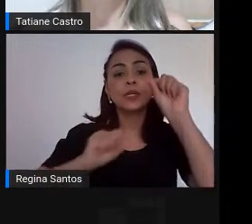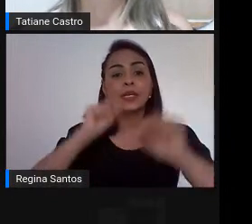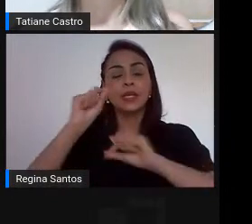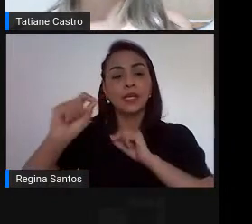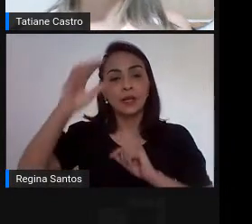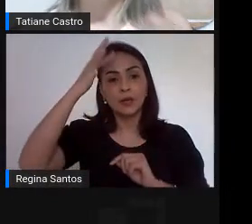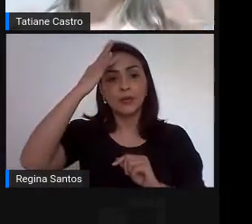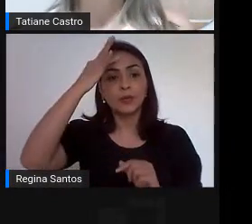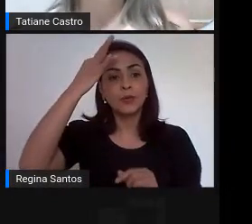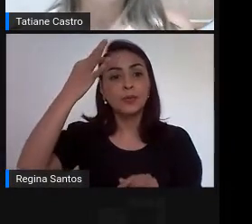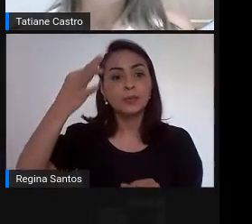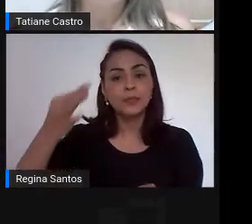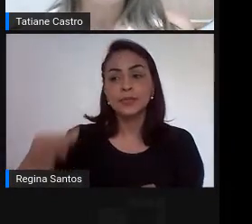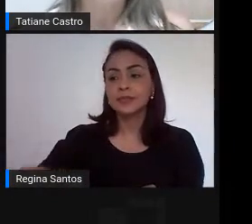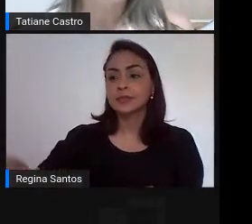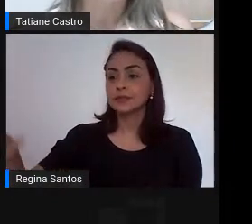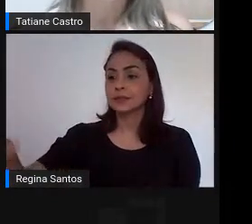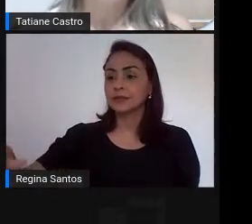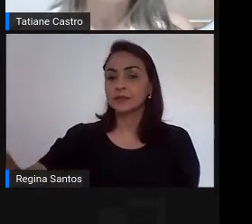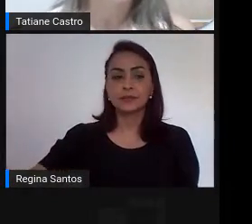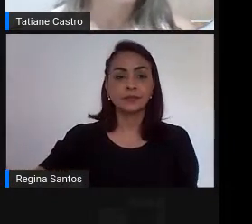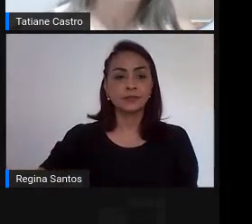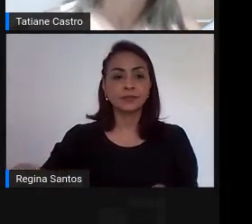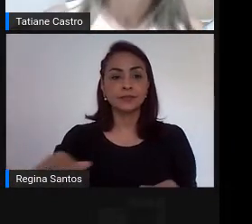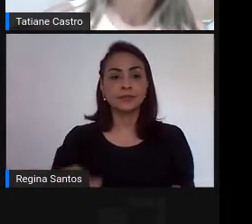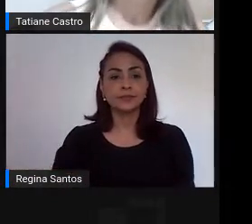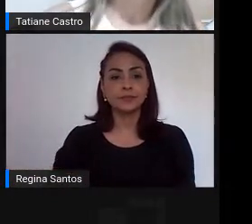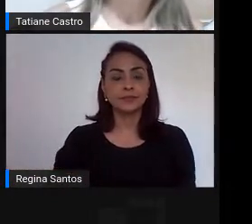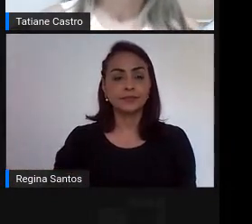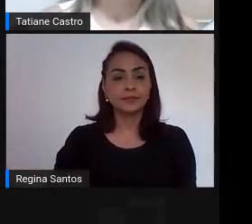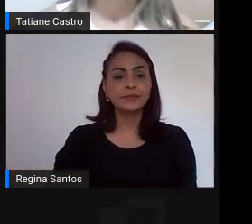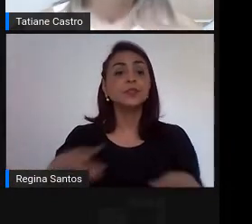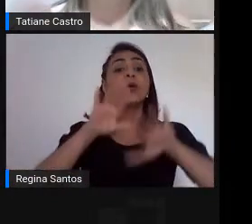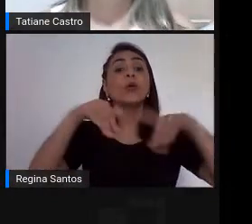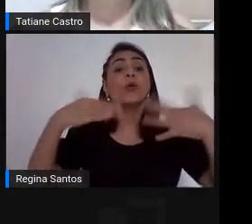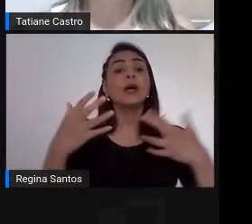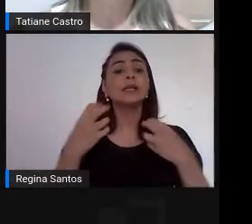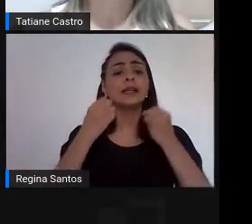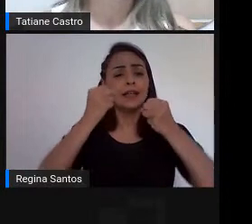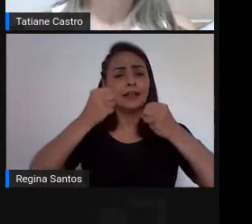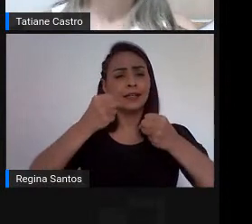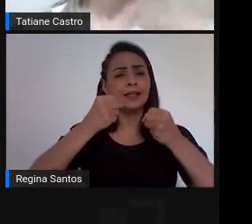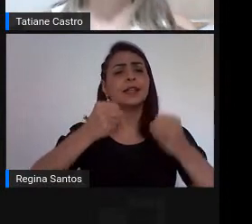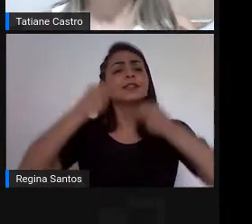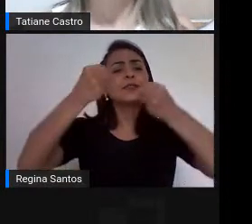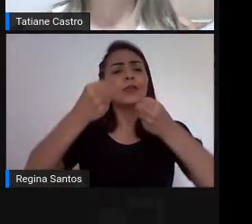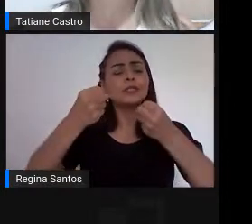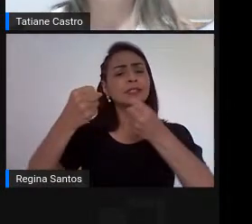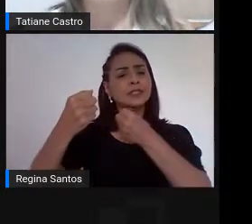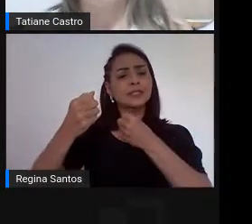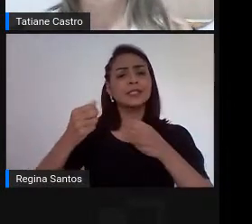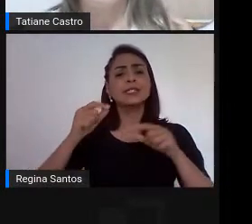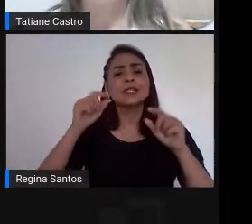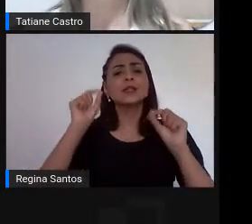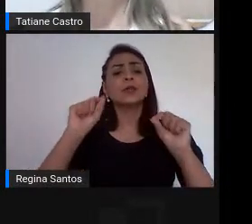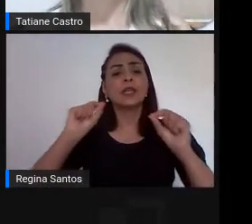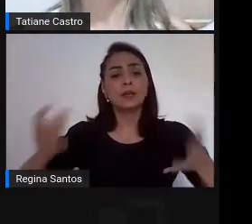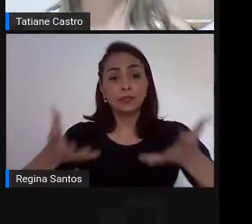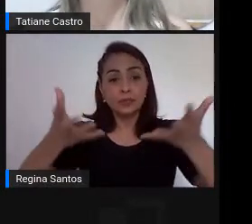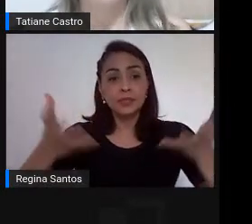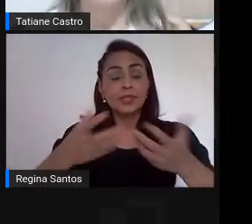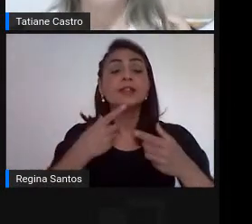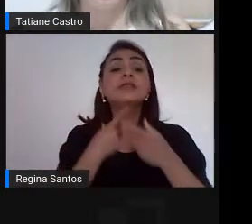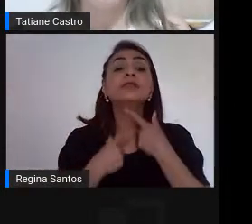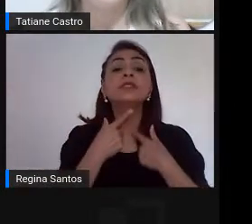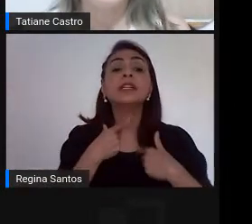reforma, quais foram as forças que impulsionaram essa vontade de mudar, que fizeram surgir essa vontade de